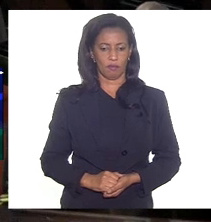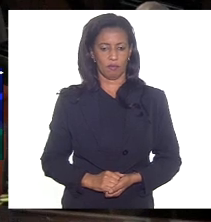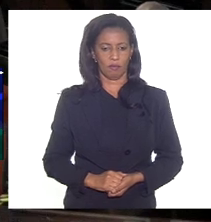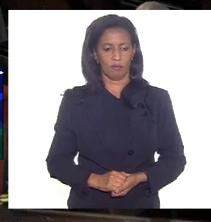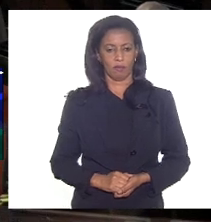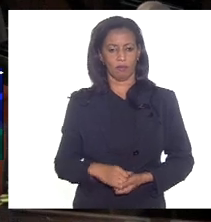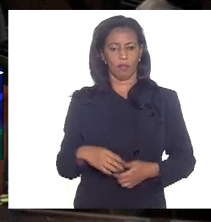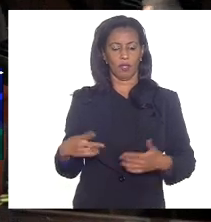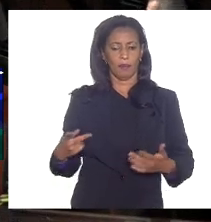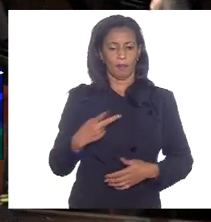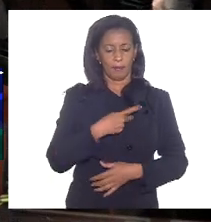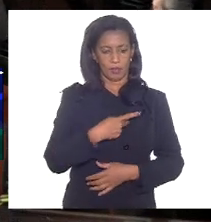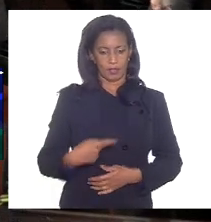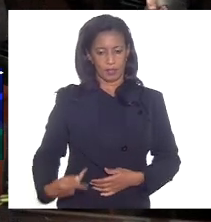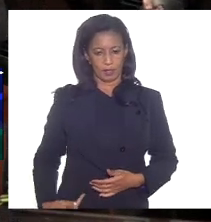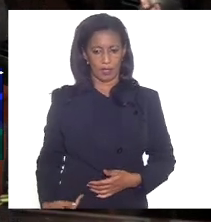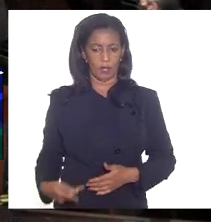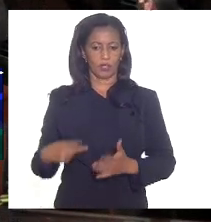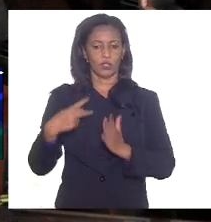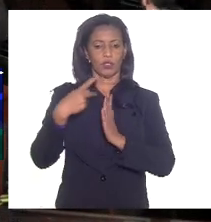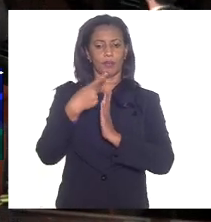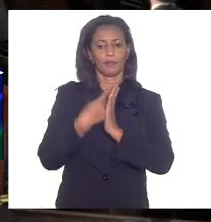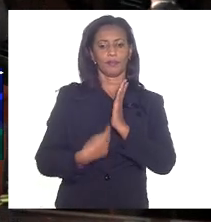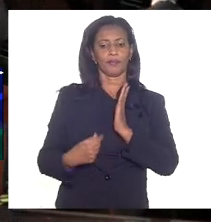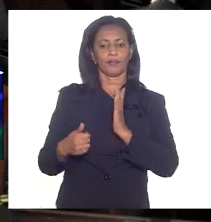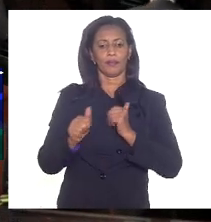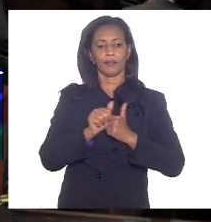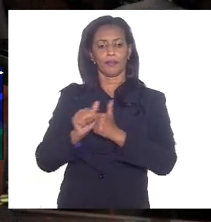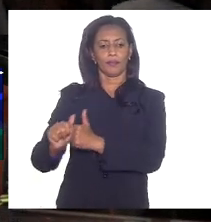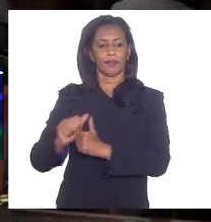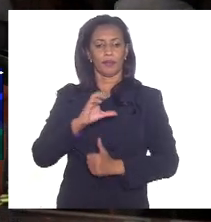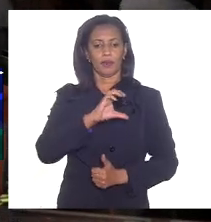Senhor presidente, o parecer acompanha a CCJ.